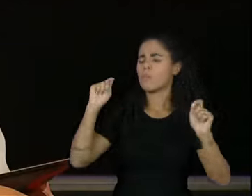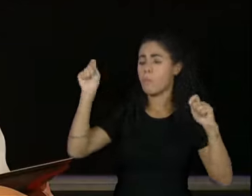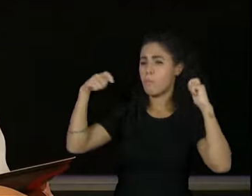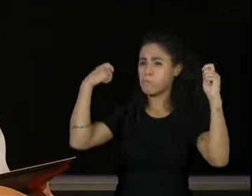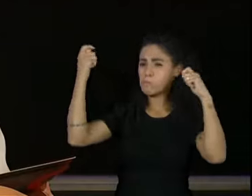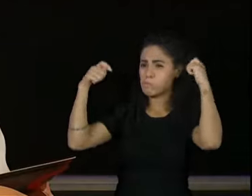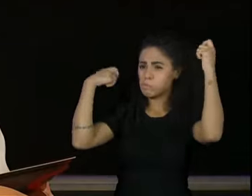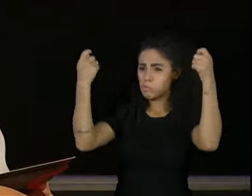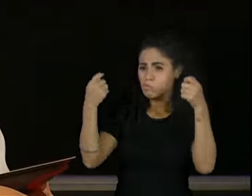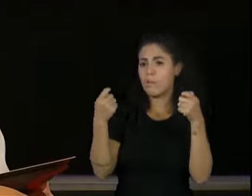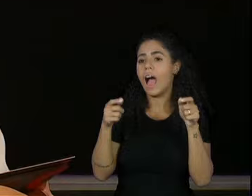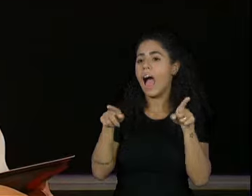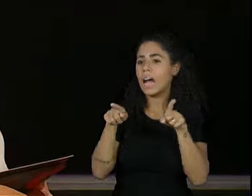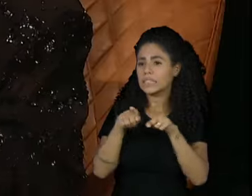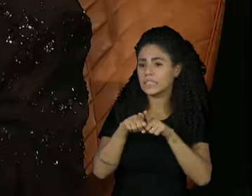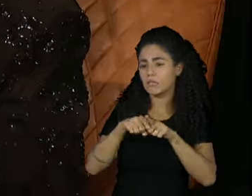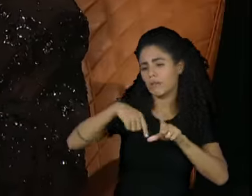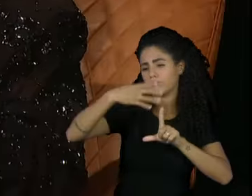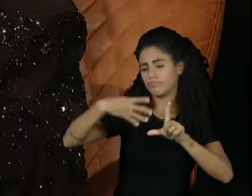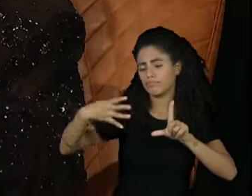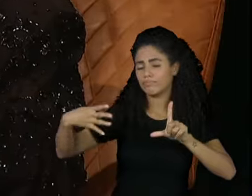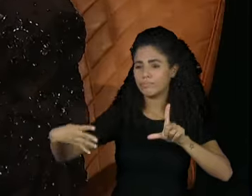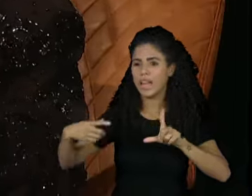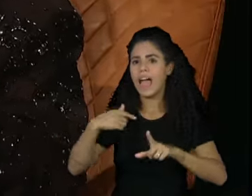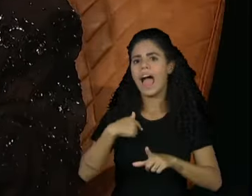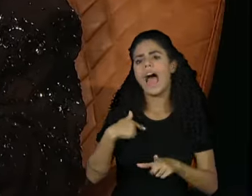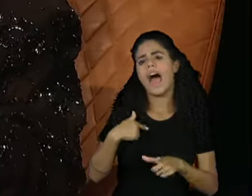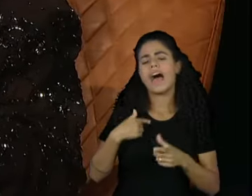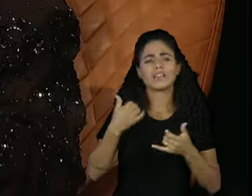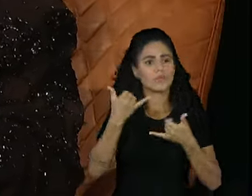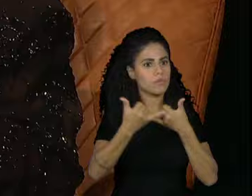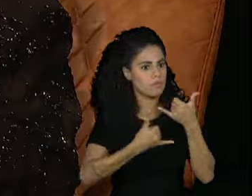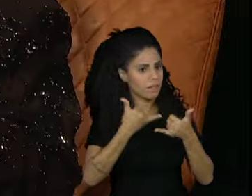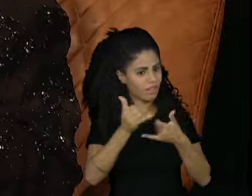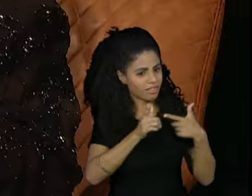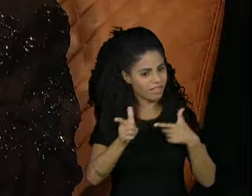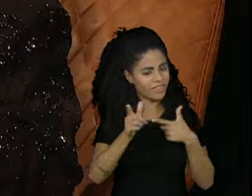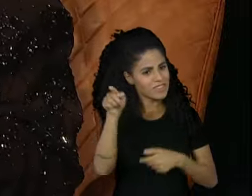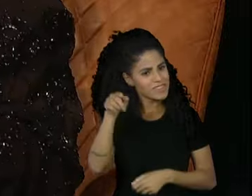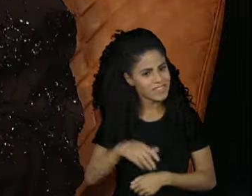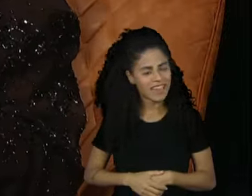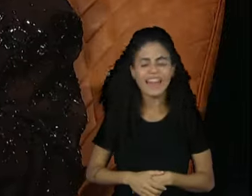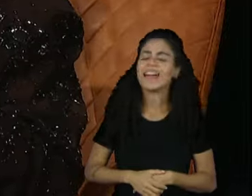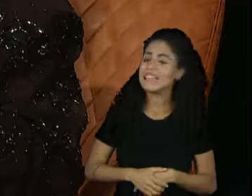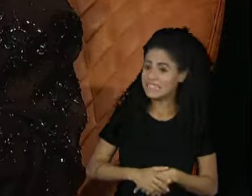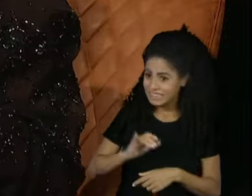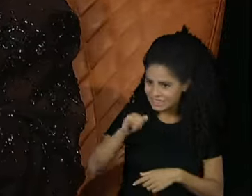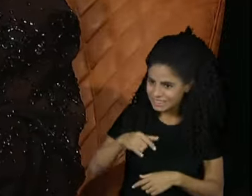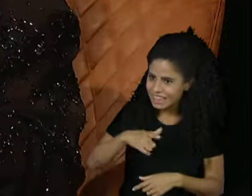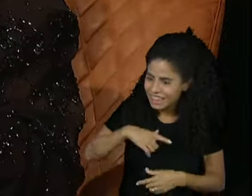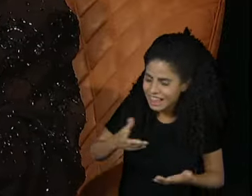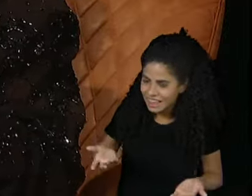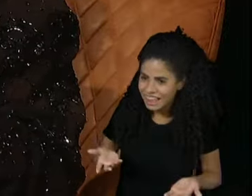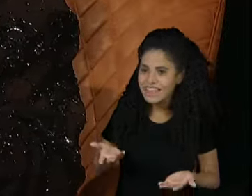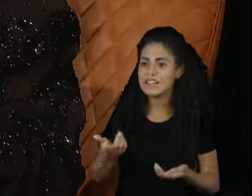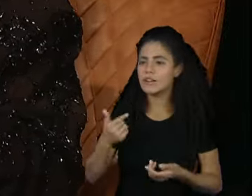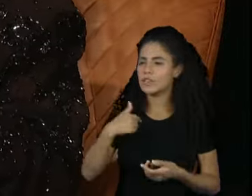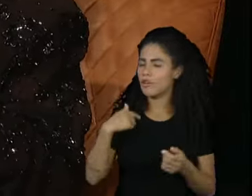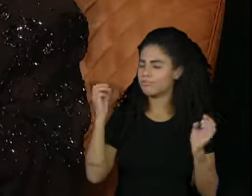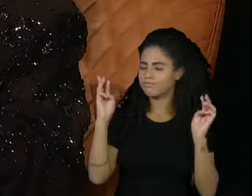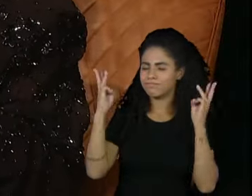de brinquedinho assassino. Isso é outra brincadeira de um grande amigo aí, o Riva. E eu estava fazendo um espetáculo,